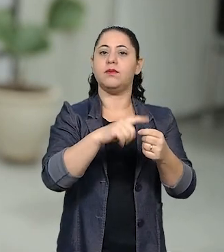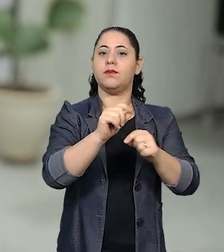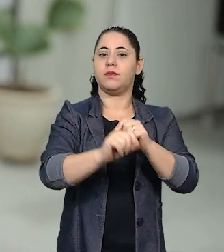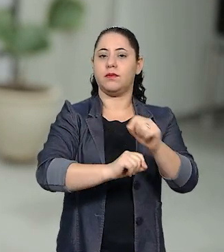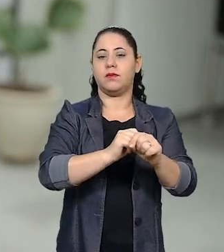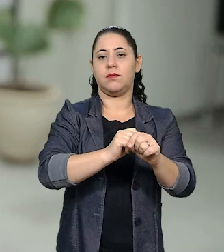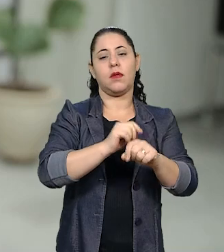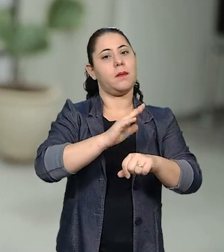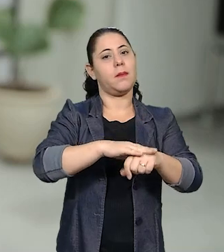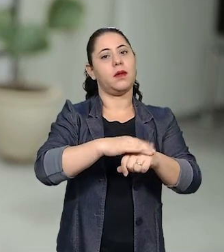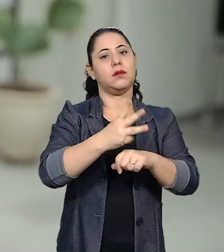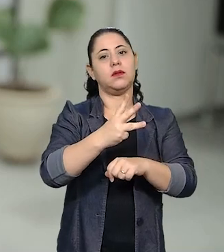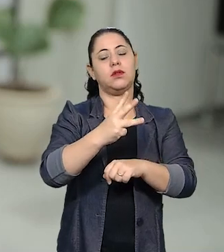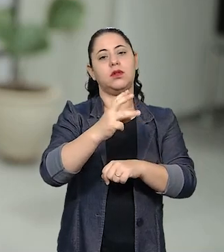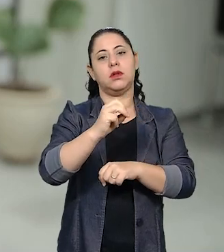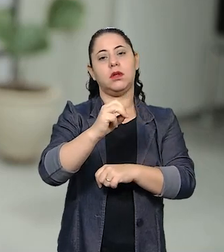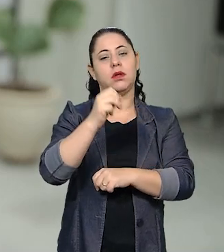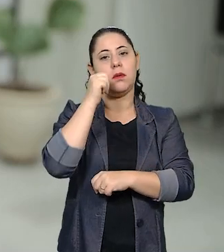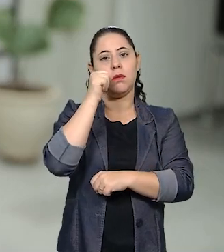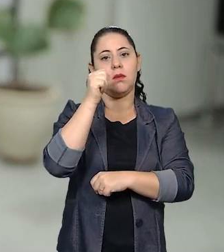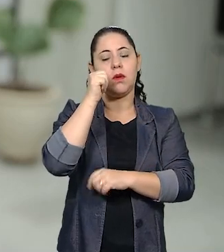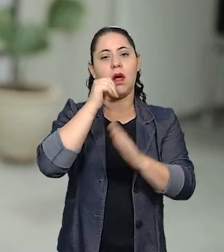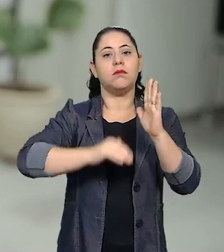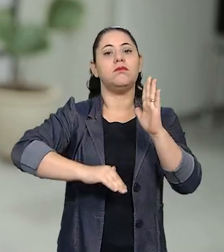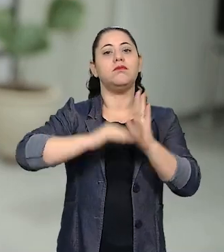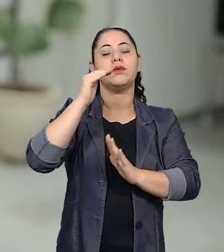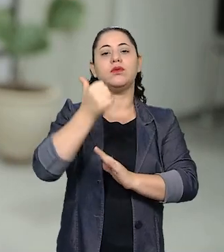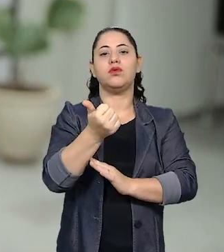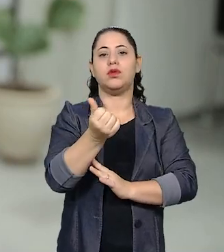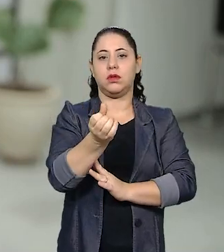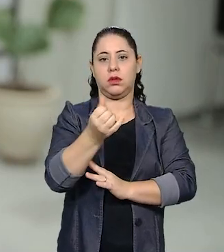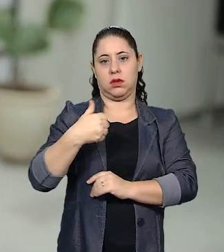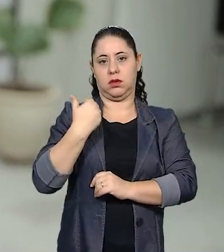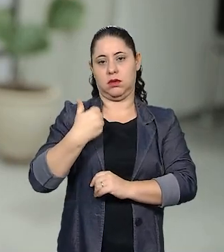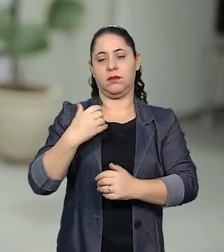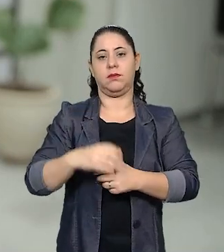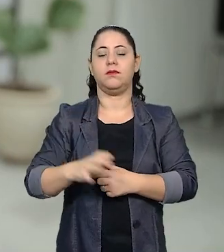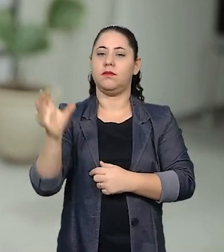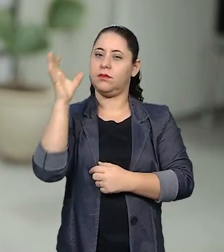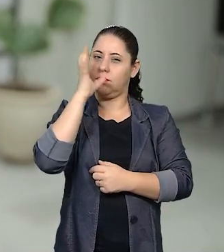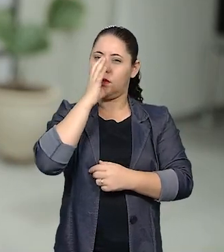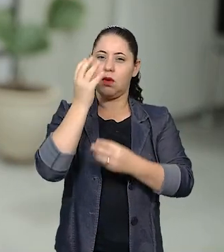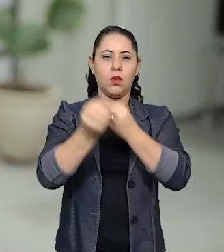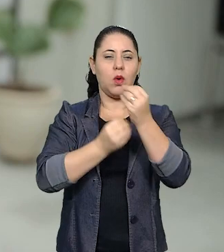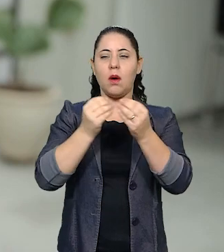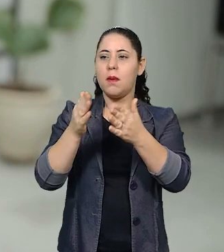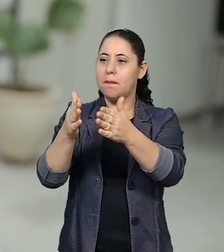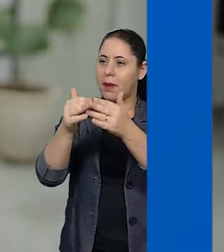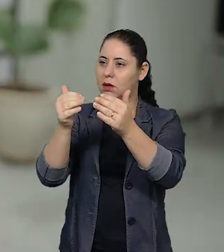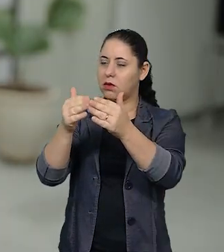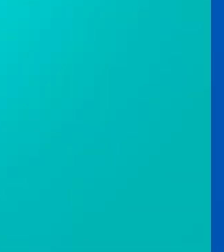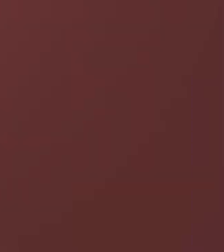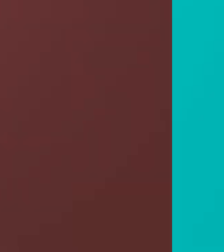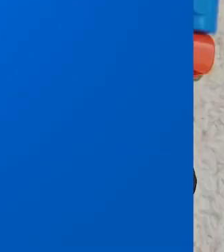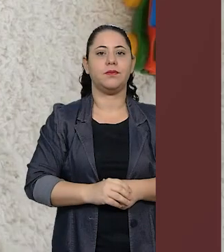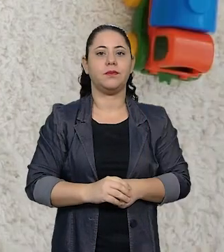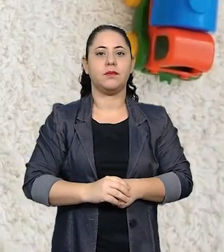de idade e que trabalhem em empresas privadas que possuam no quadro de colaboradoras